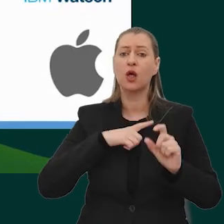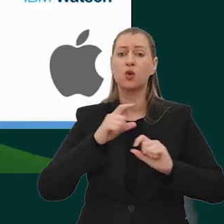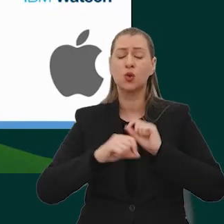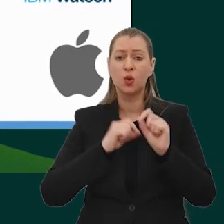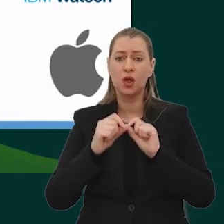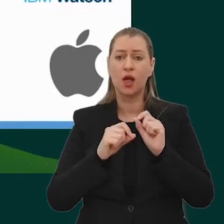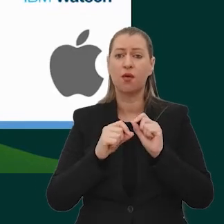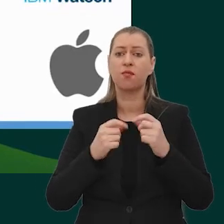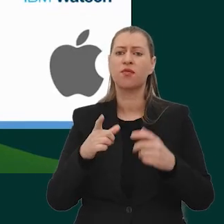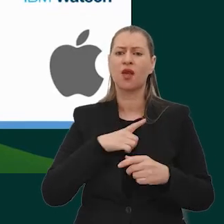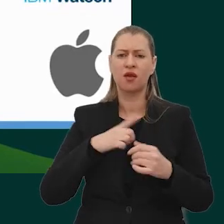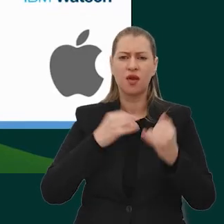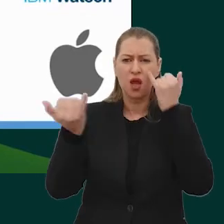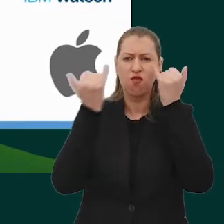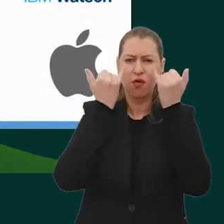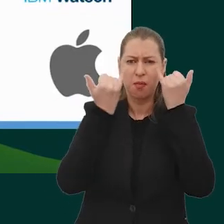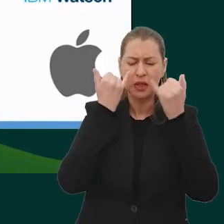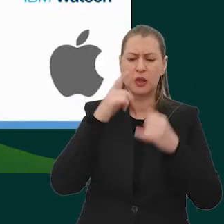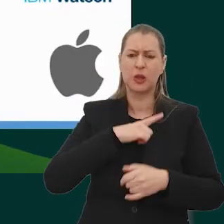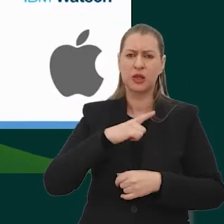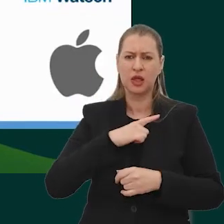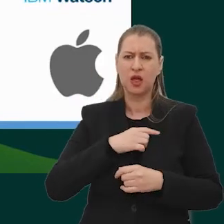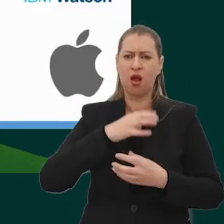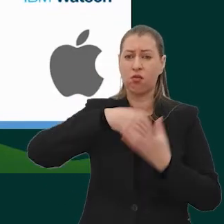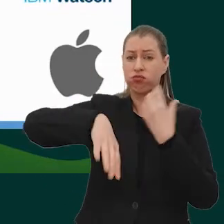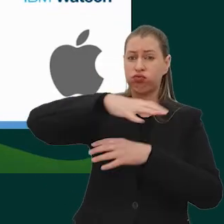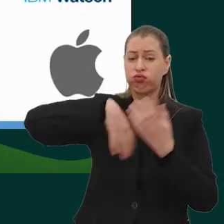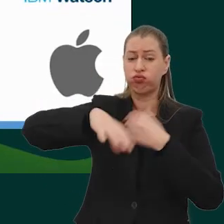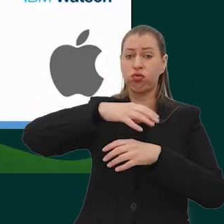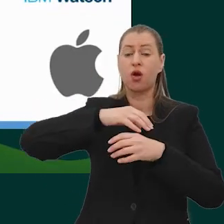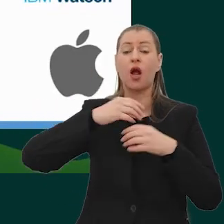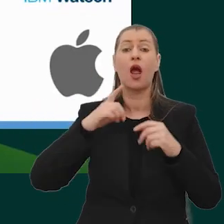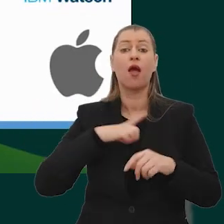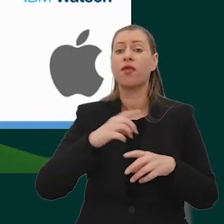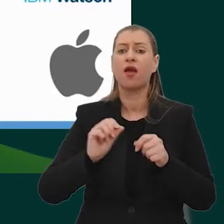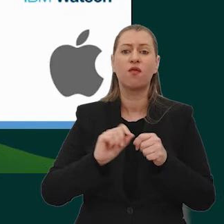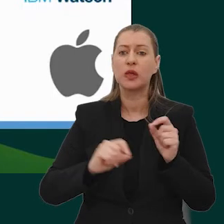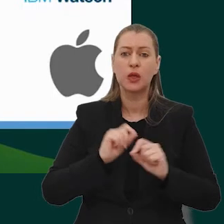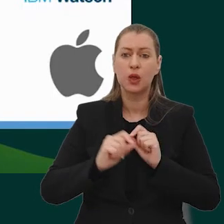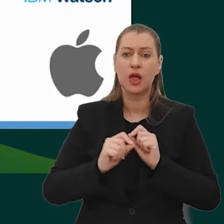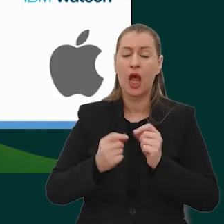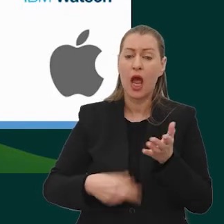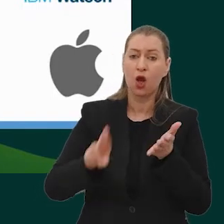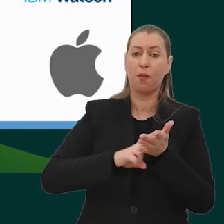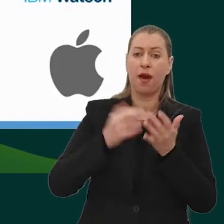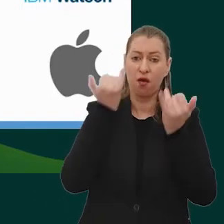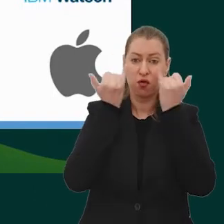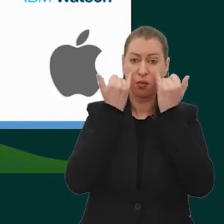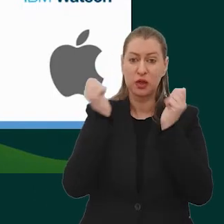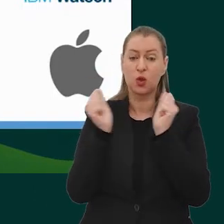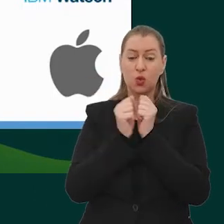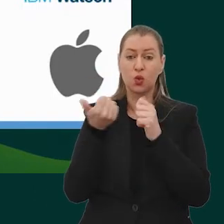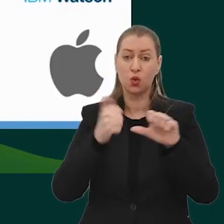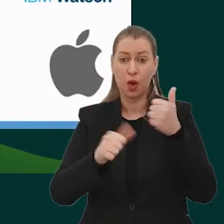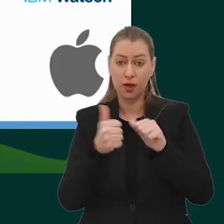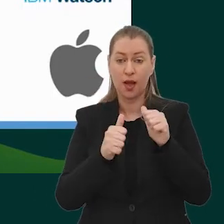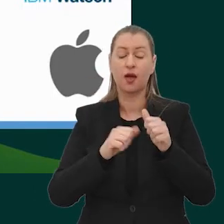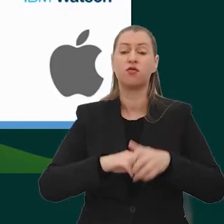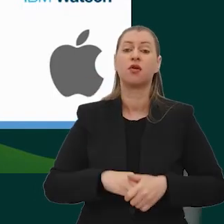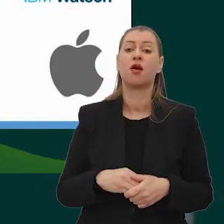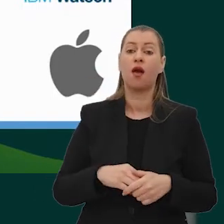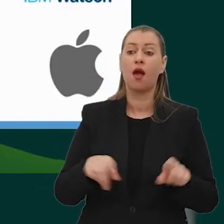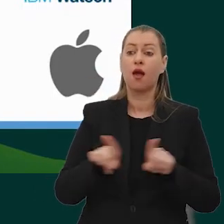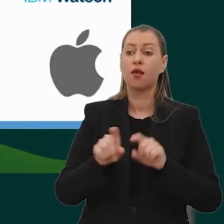inúmeras informações, só que elas estão bagunçadas, embaralhadas, e eu tenho que fazer a recuperação dessa informação com qualidade